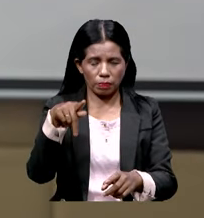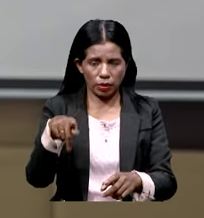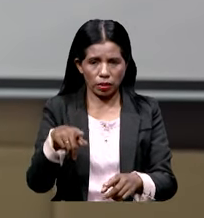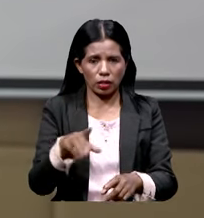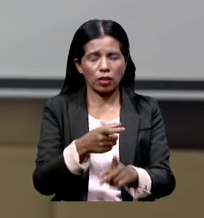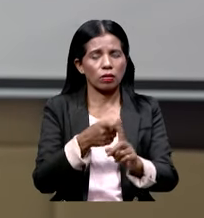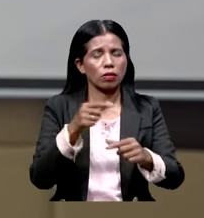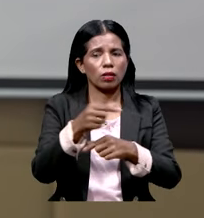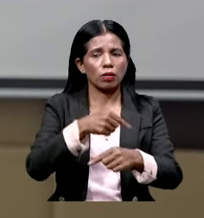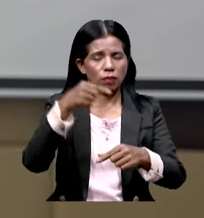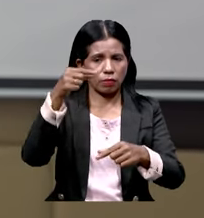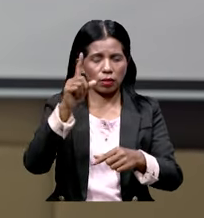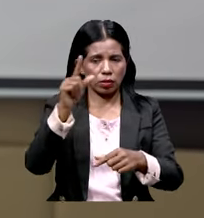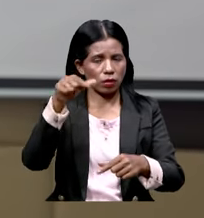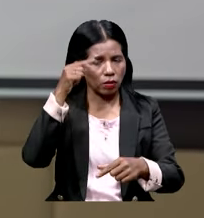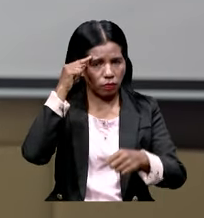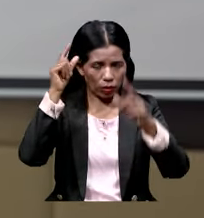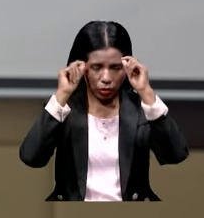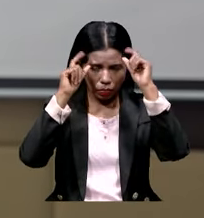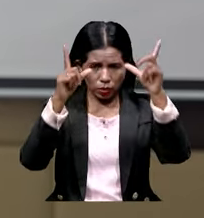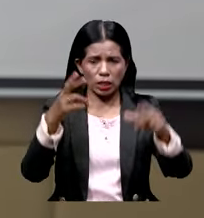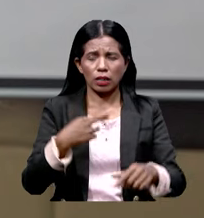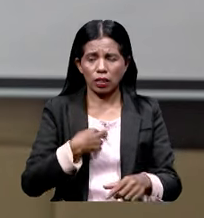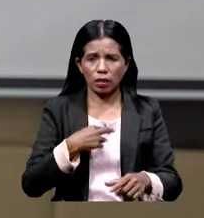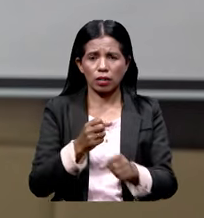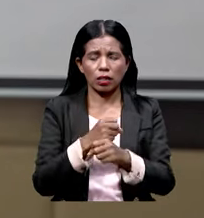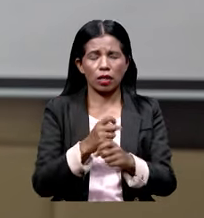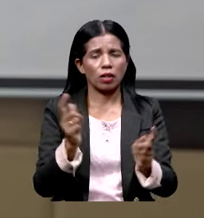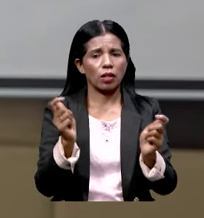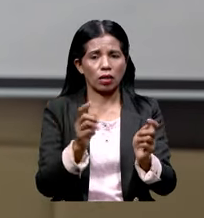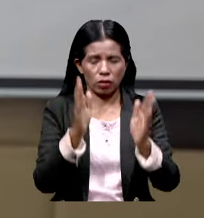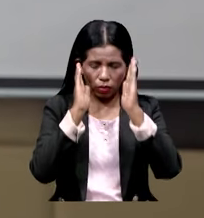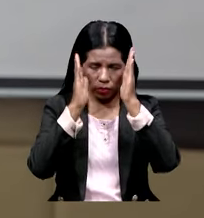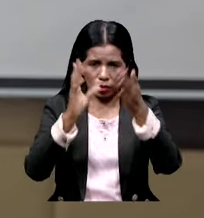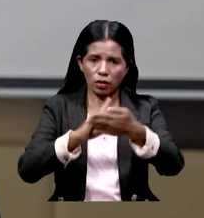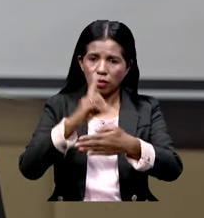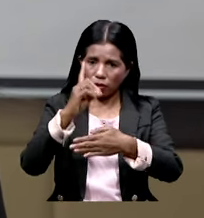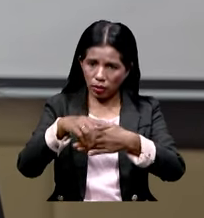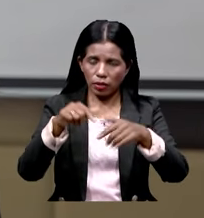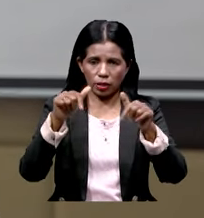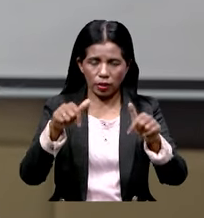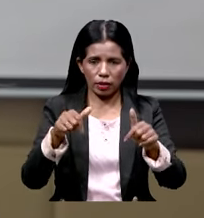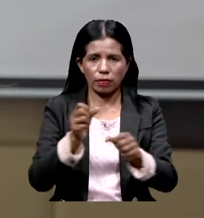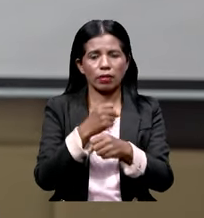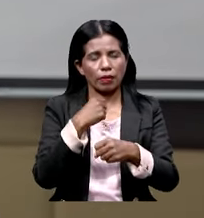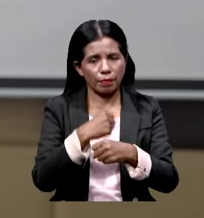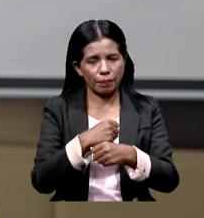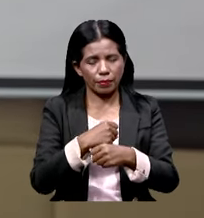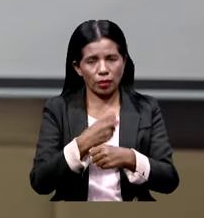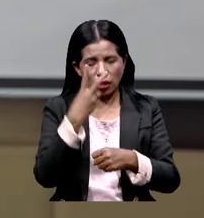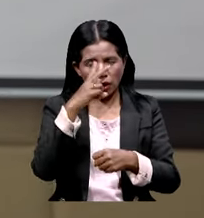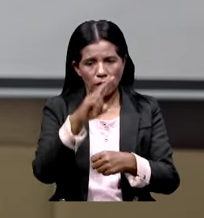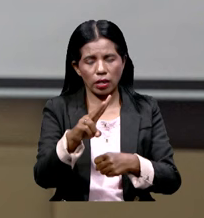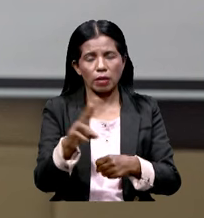nebe governo Timor Leste rasik halo strategia ida tu desenvolve ida ne holi halo diversificação